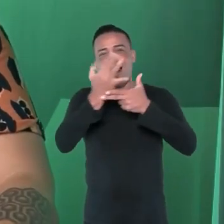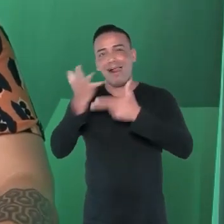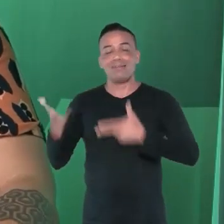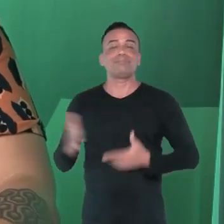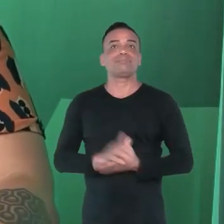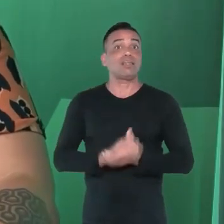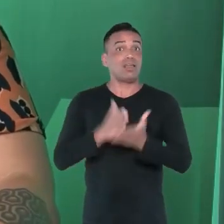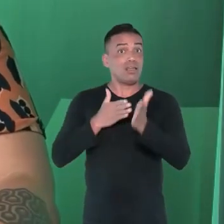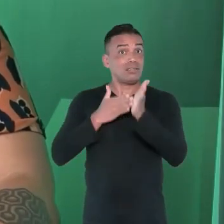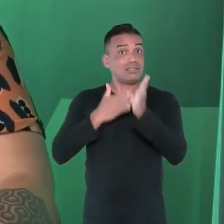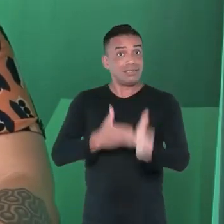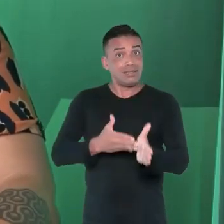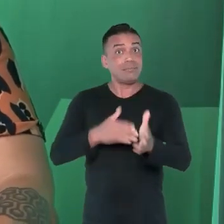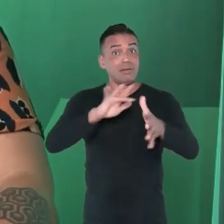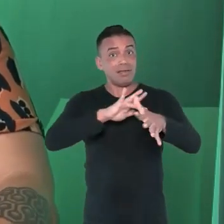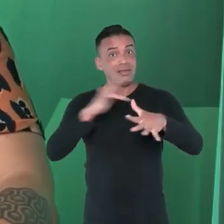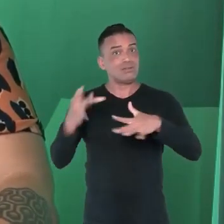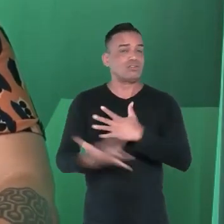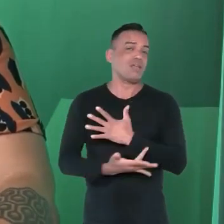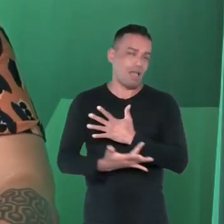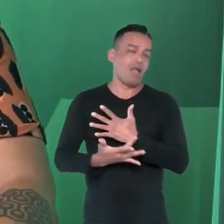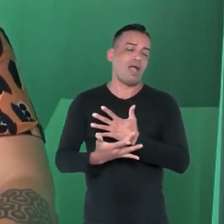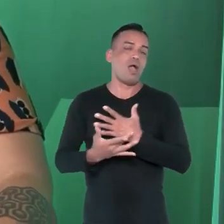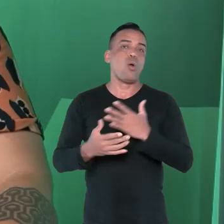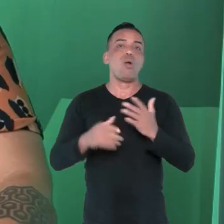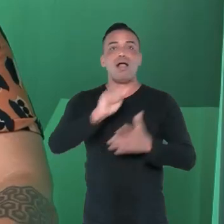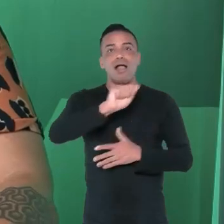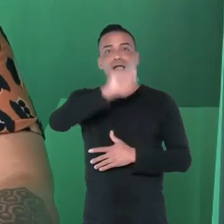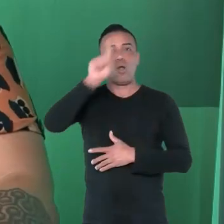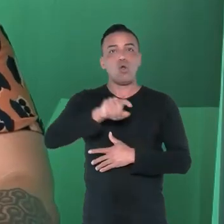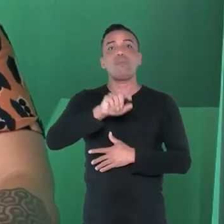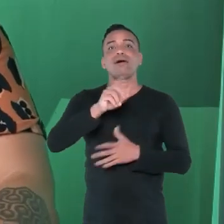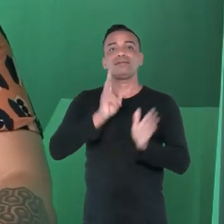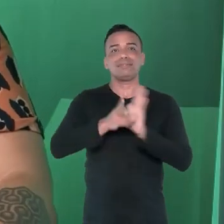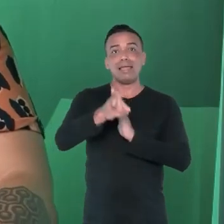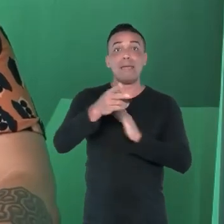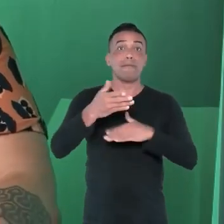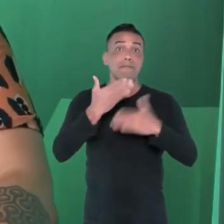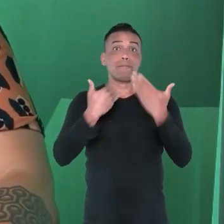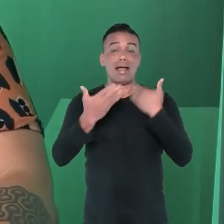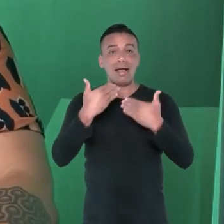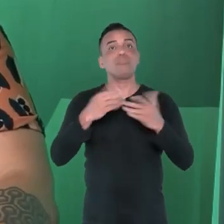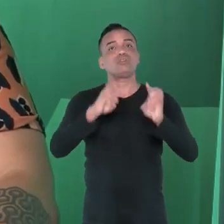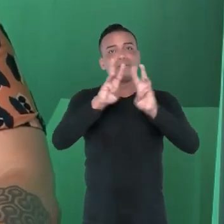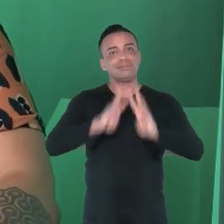convido também para seguir o Sempre um Papo nas redes sociais, @sempreumpapo, e no site